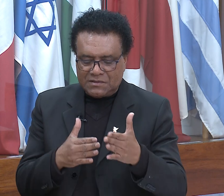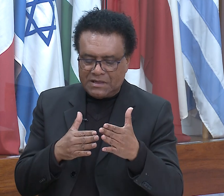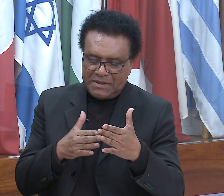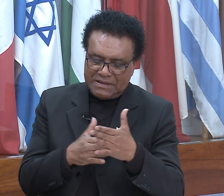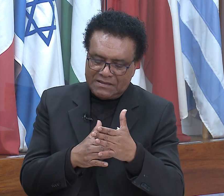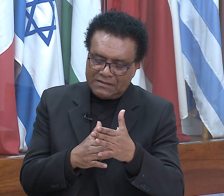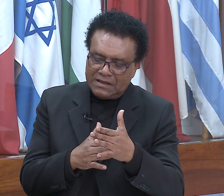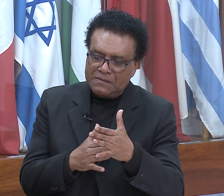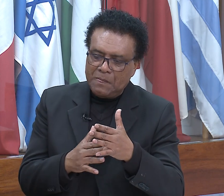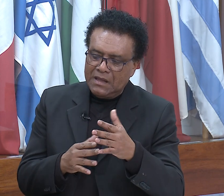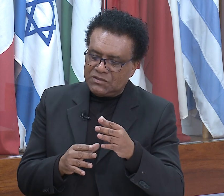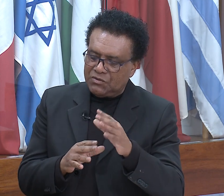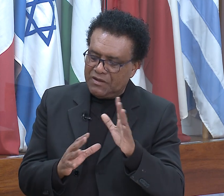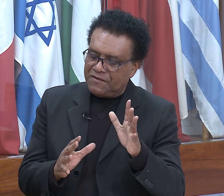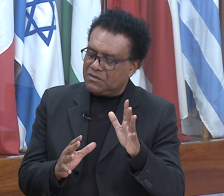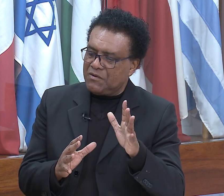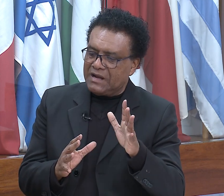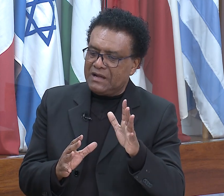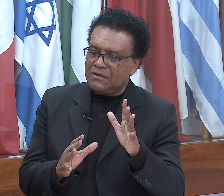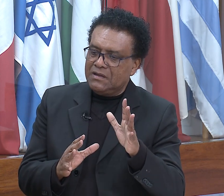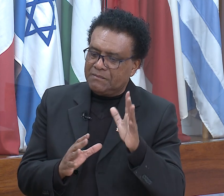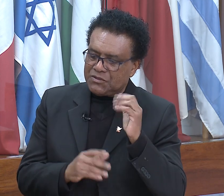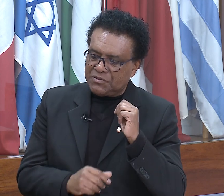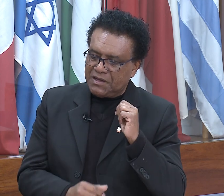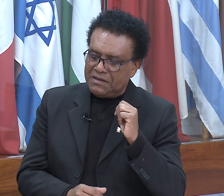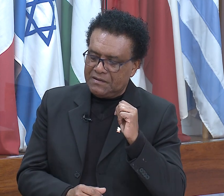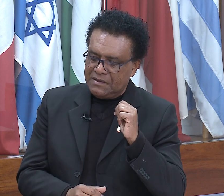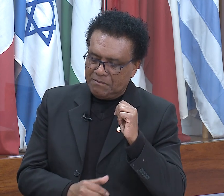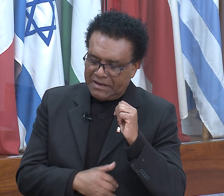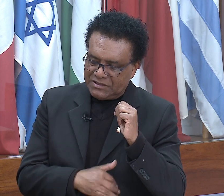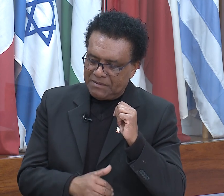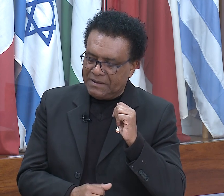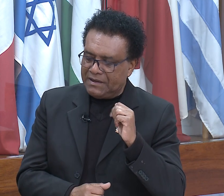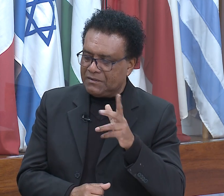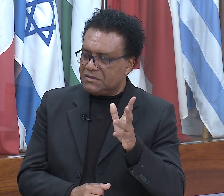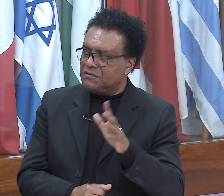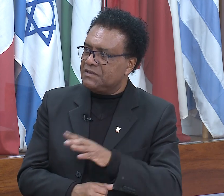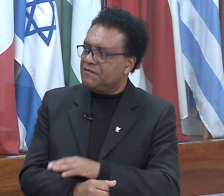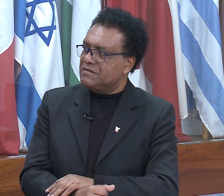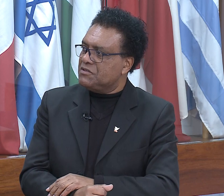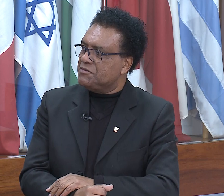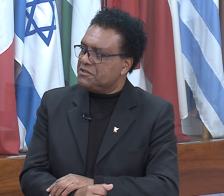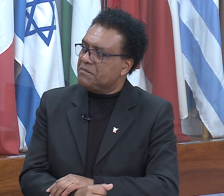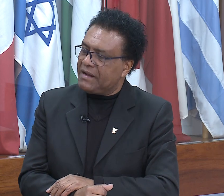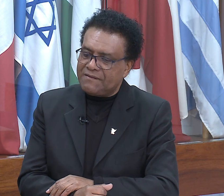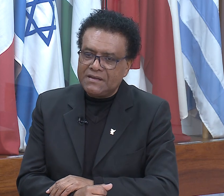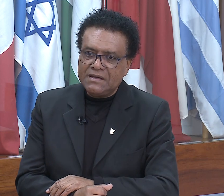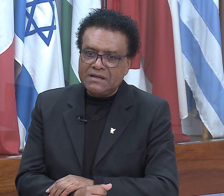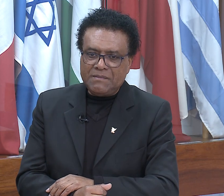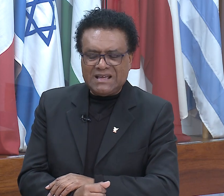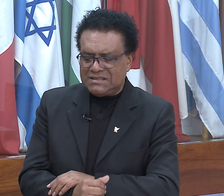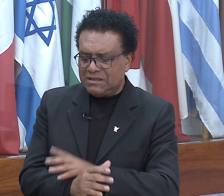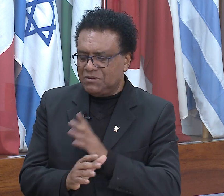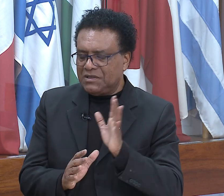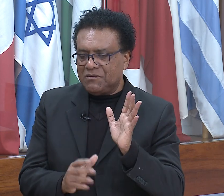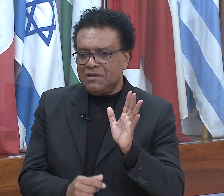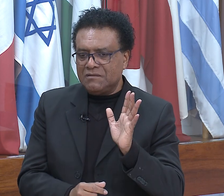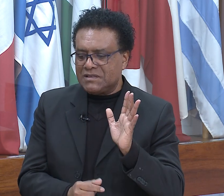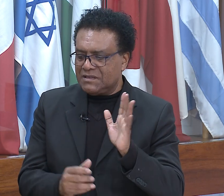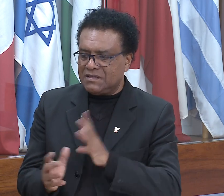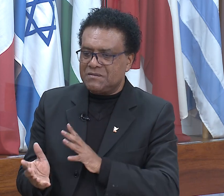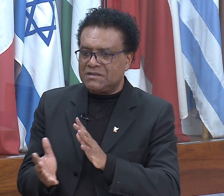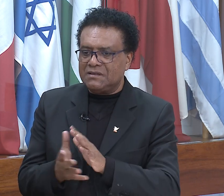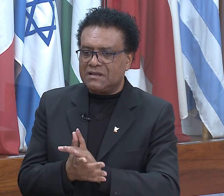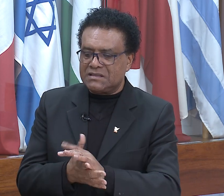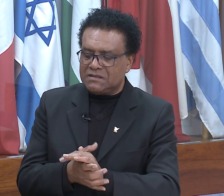batesse em mim acabei batendo nela destruir a frente meu carro machuquei parte da perna inclusive vou ter que fazer uma cirurgia em breve Mas tá tudo tranquilo